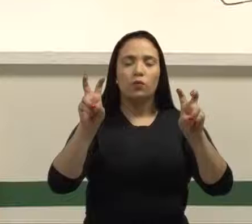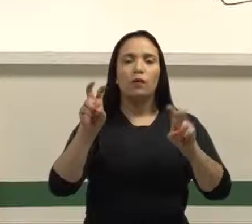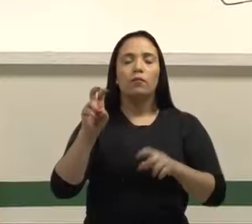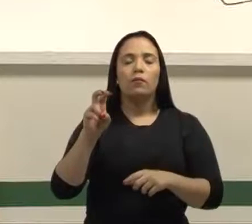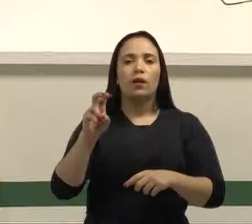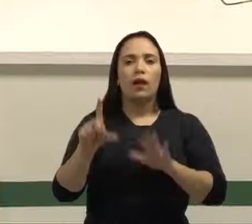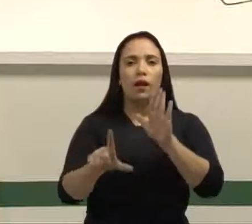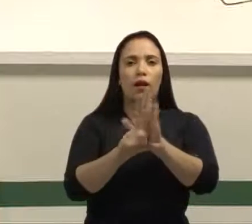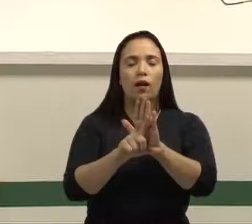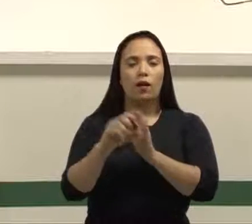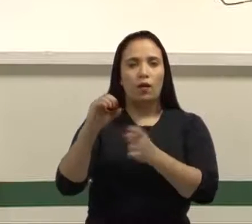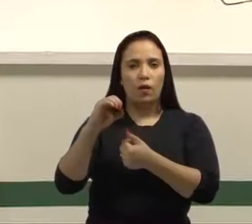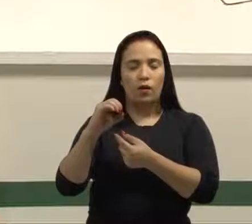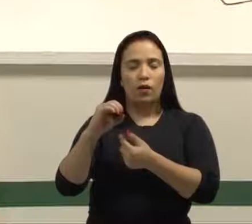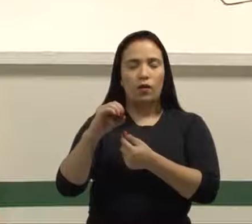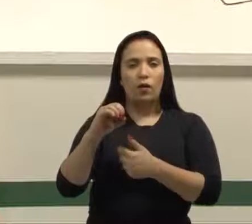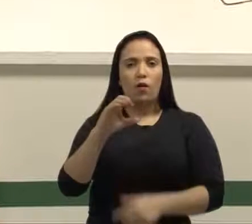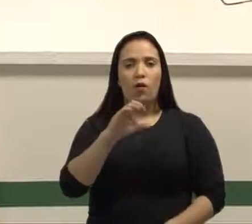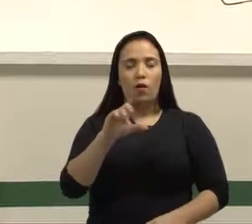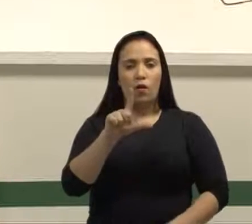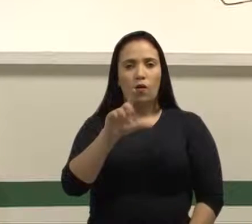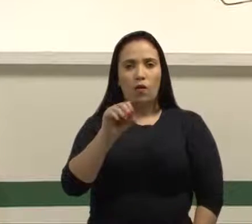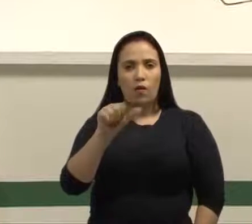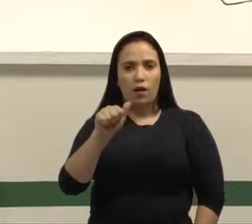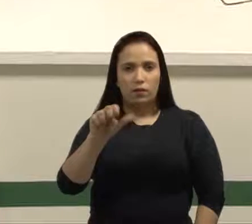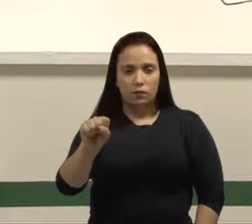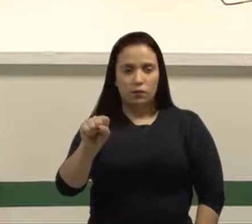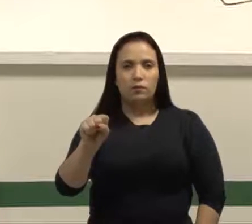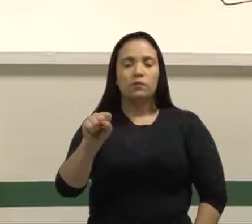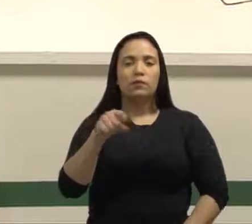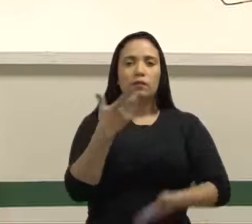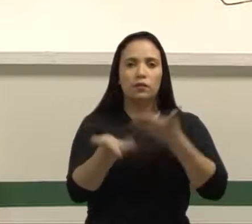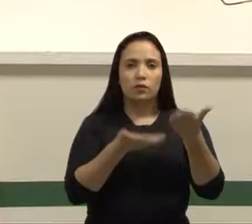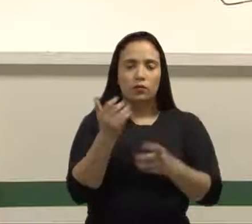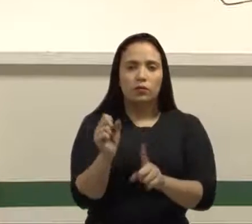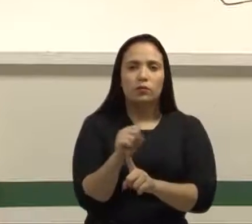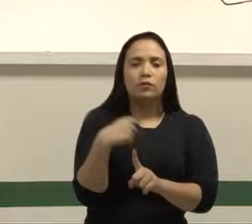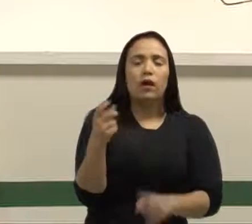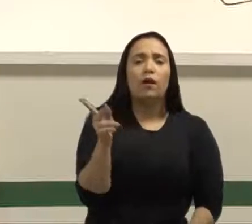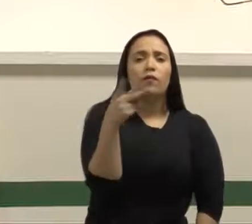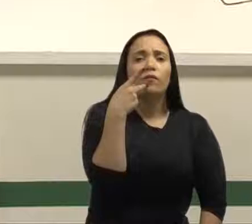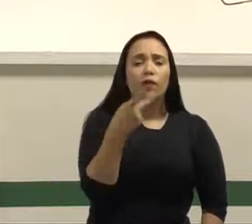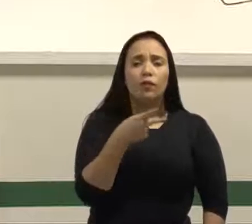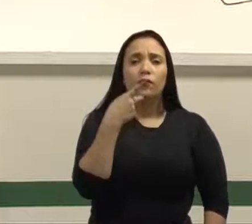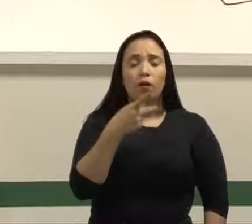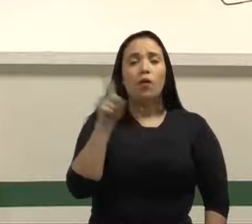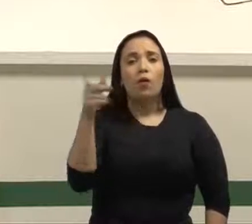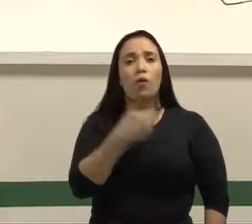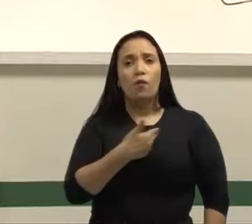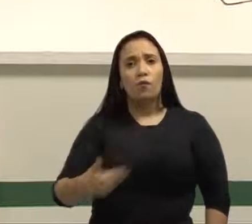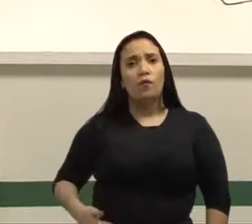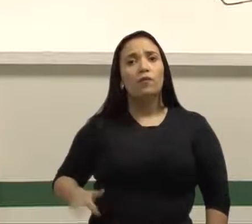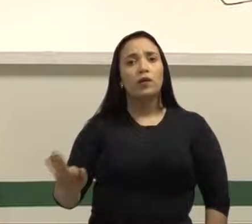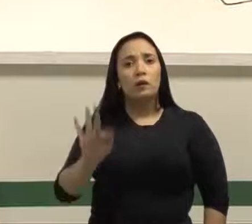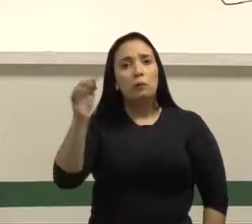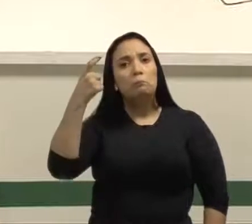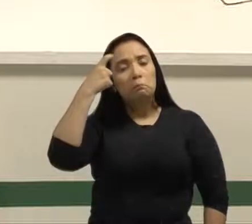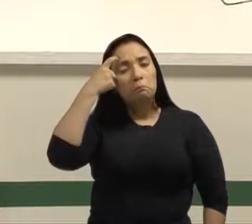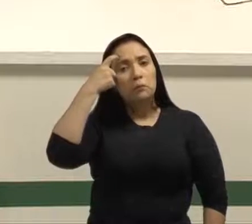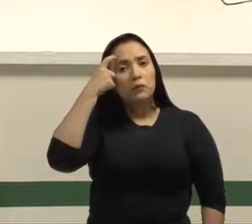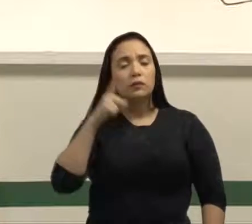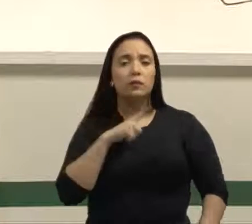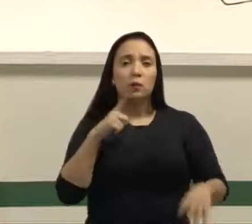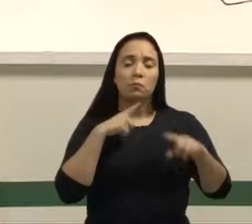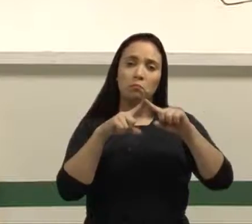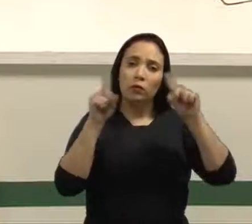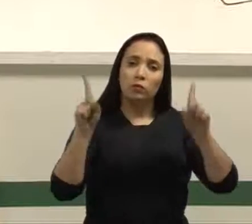LOAS, que é para assistência social, e deveria ter o mesmo tratamento para segurança. Ele falou tanto nisso que o governo federal está pensando nisso, né? E tem